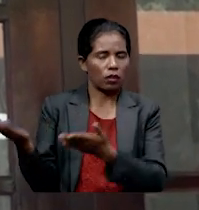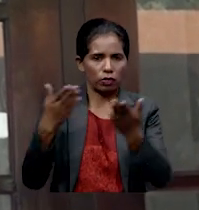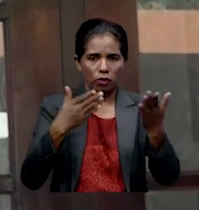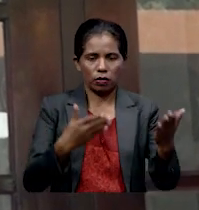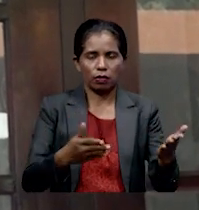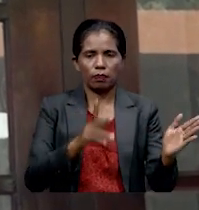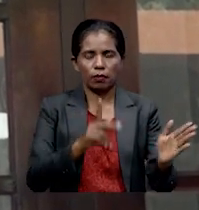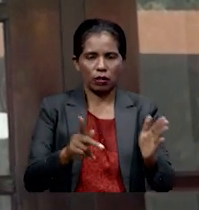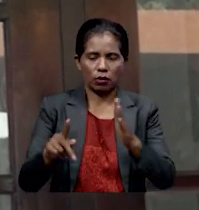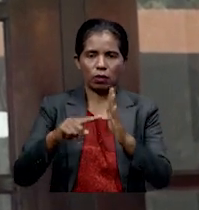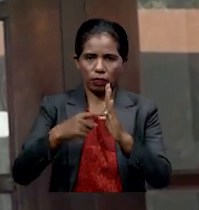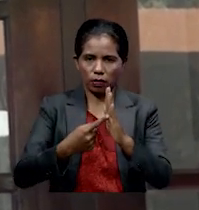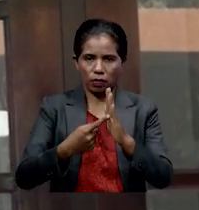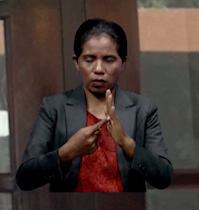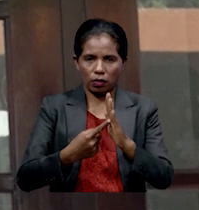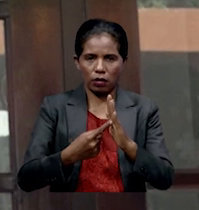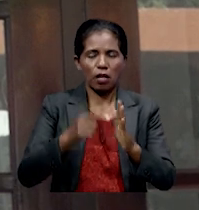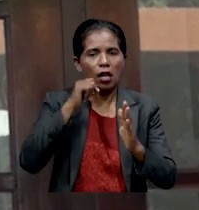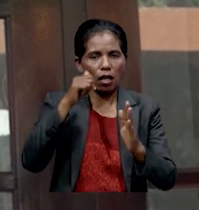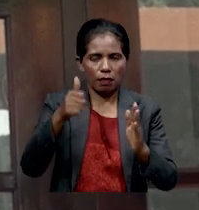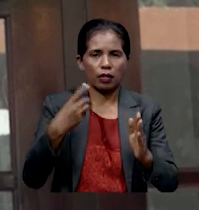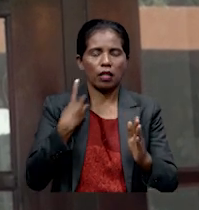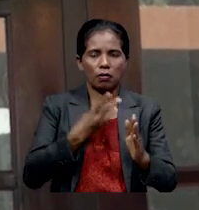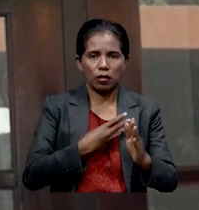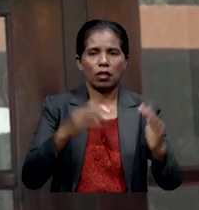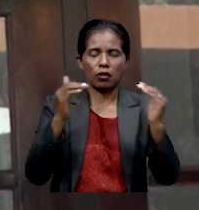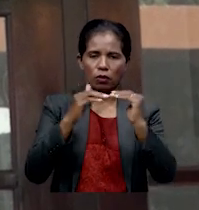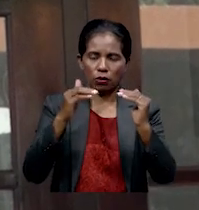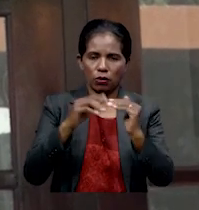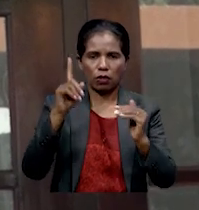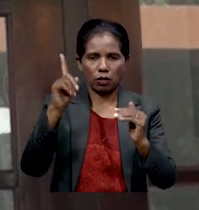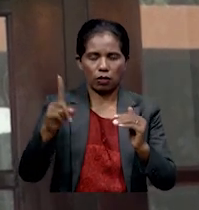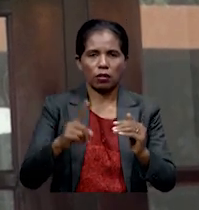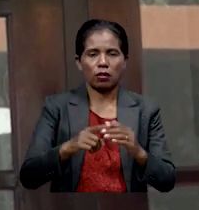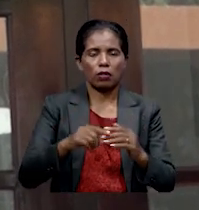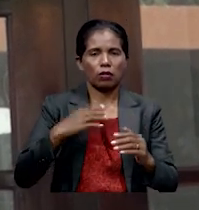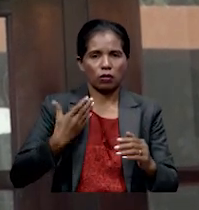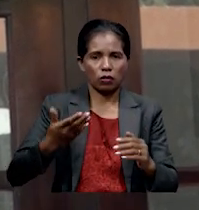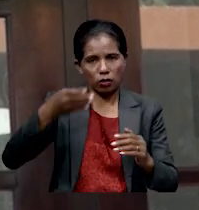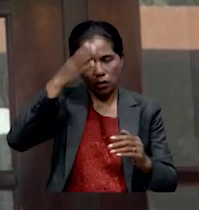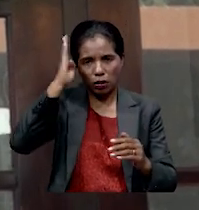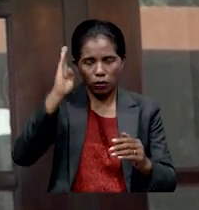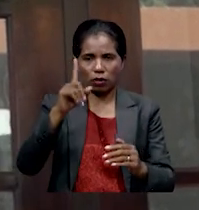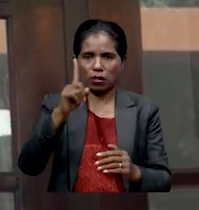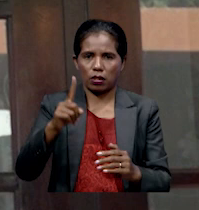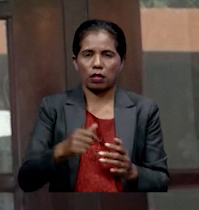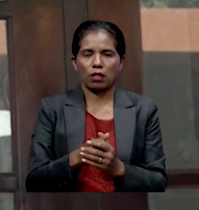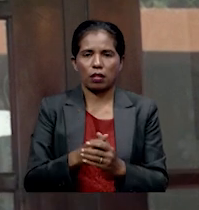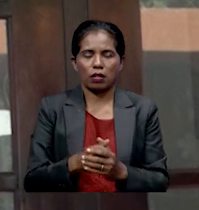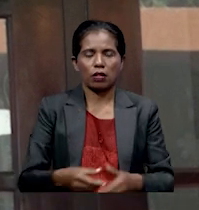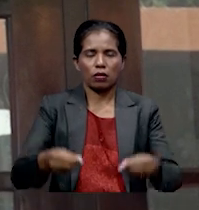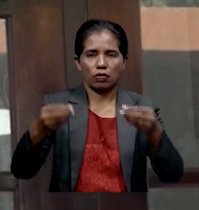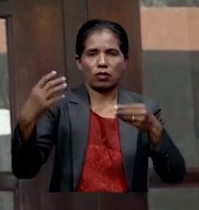plano começa na. Mas amamos a meia meeting da, o senhor da, PM nini oficial